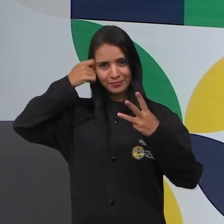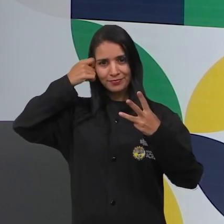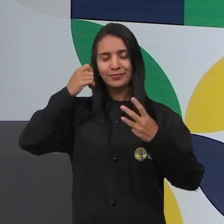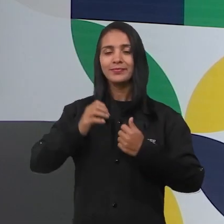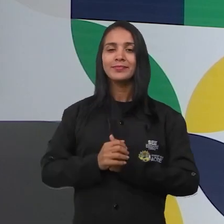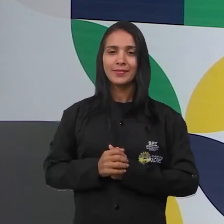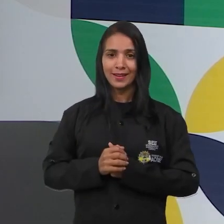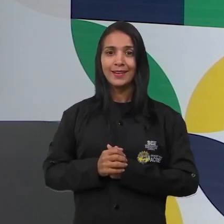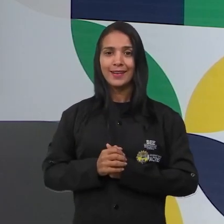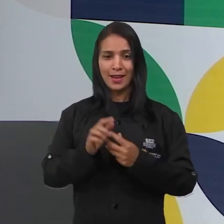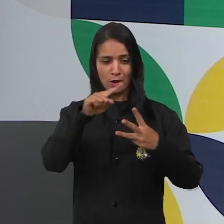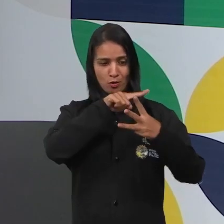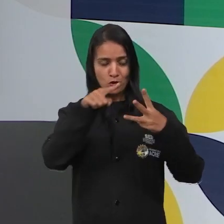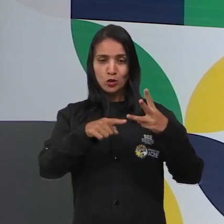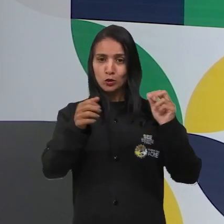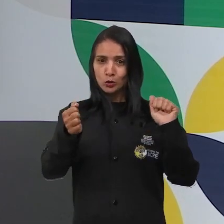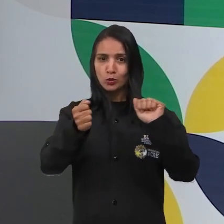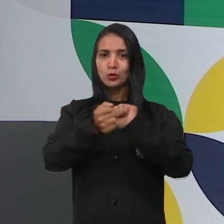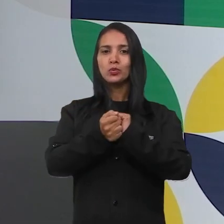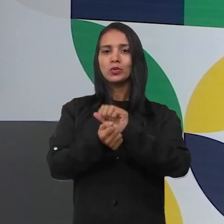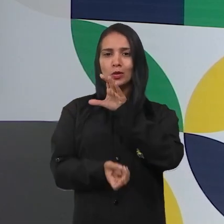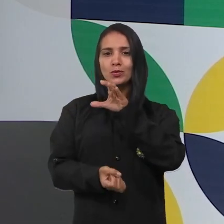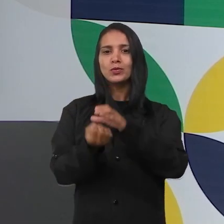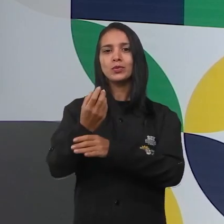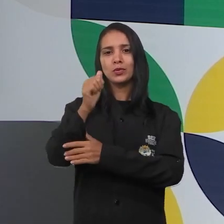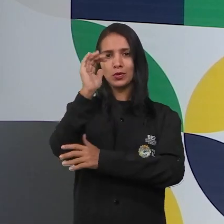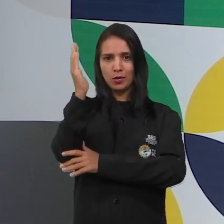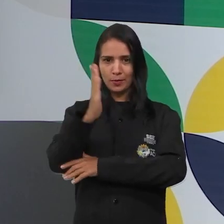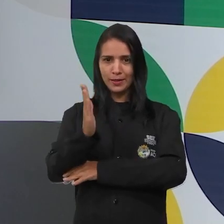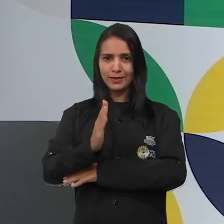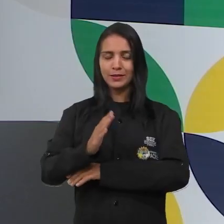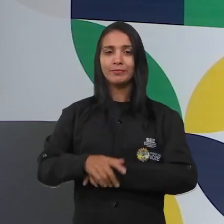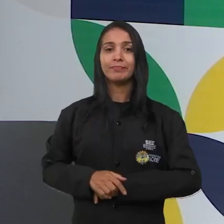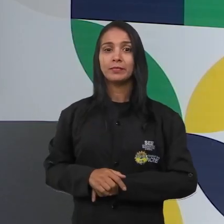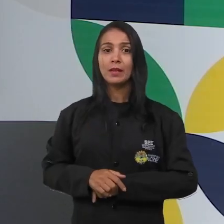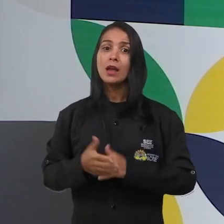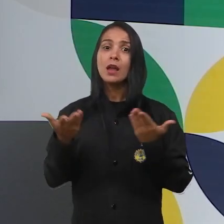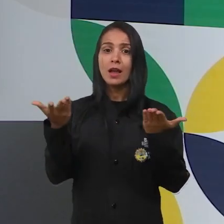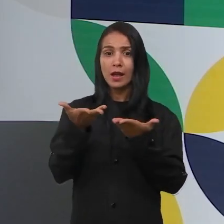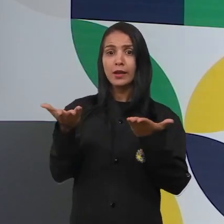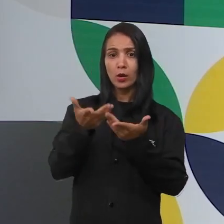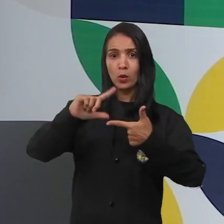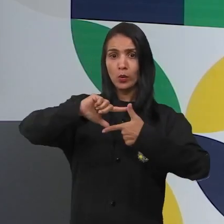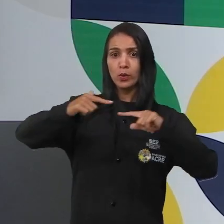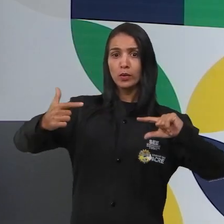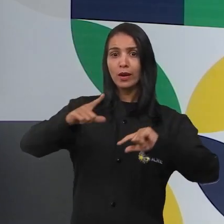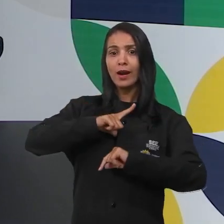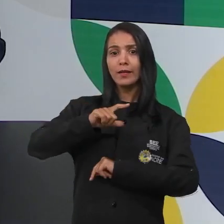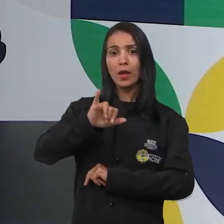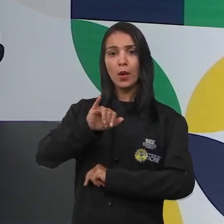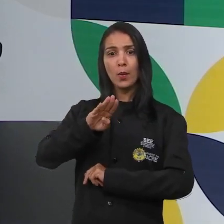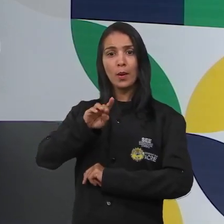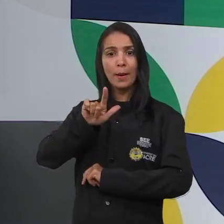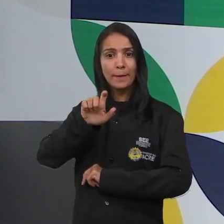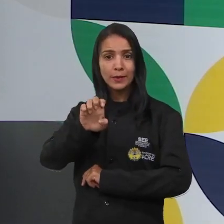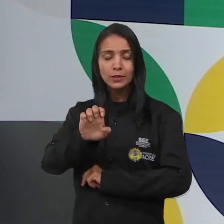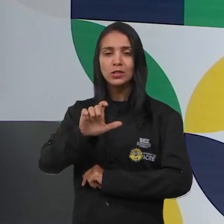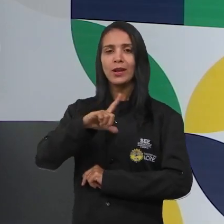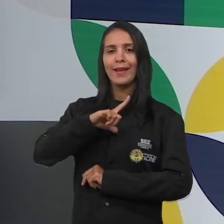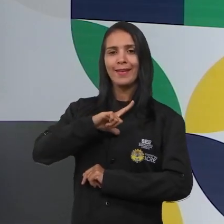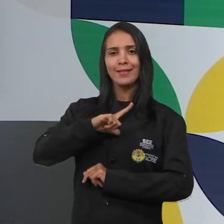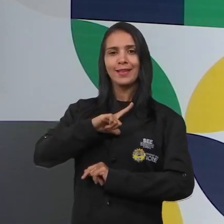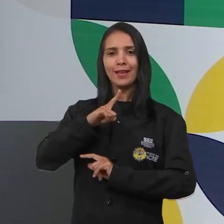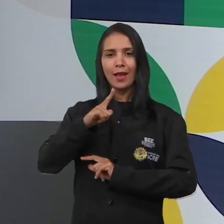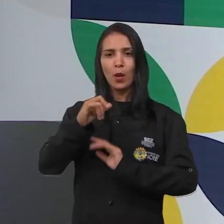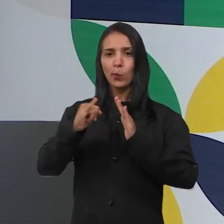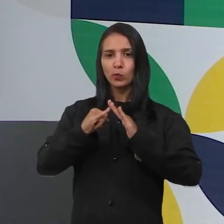de forma mais atual, de forma mais contemporânea, a gente tem o IBGE, que é o Instituto Brasileiro de Geografia e Estatística.